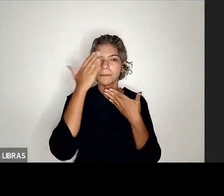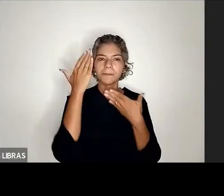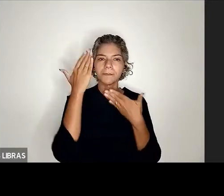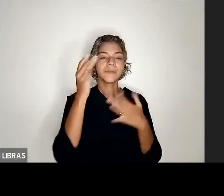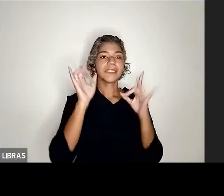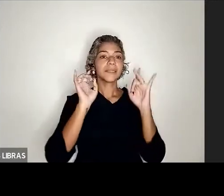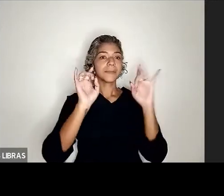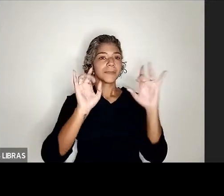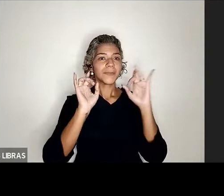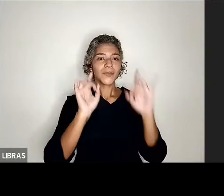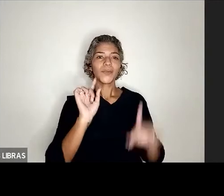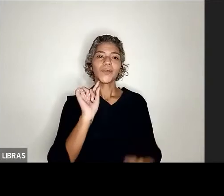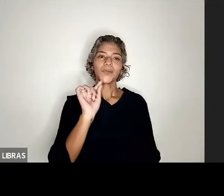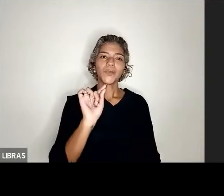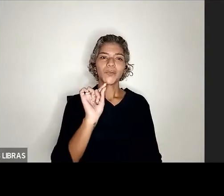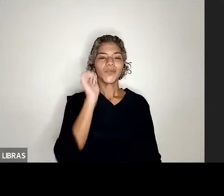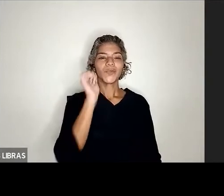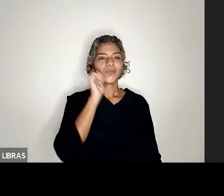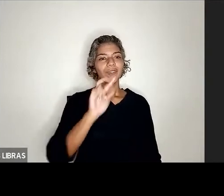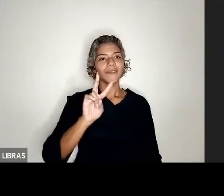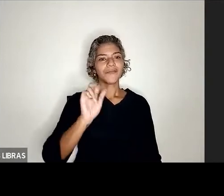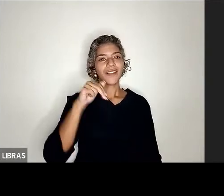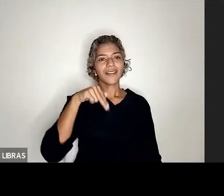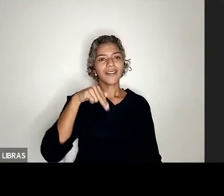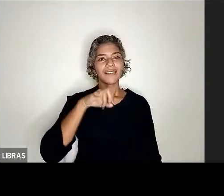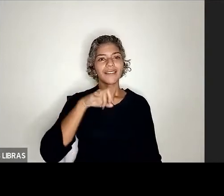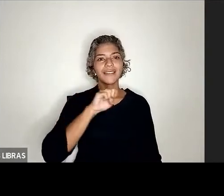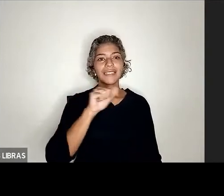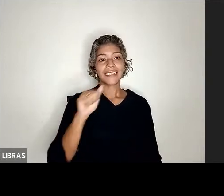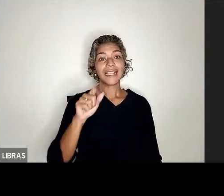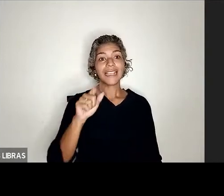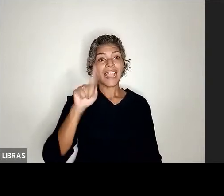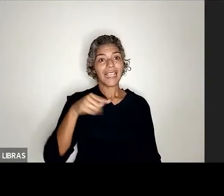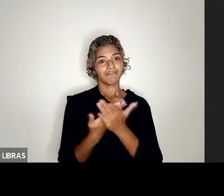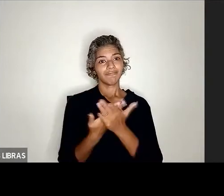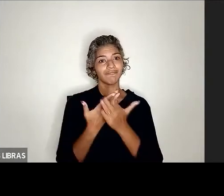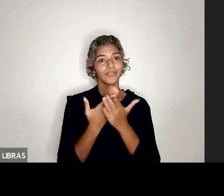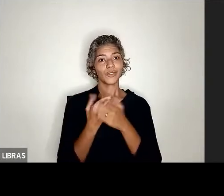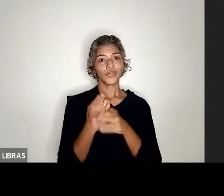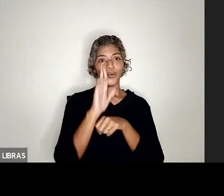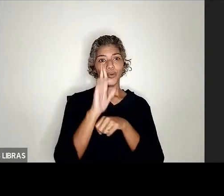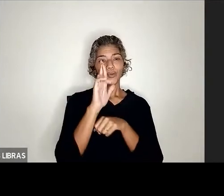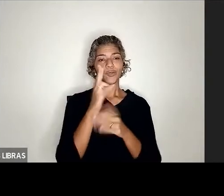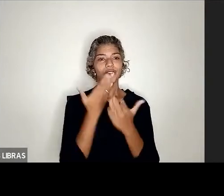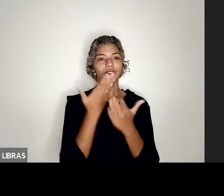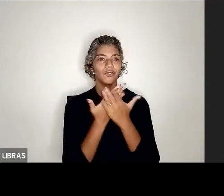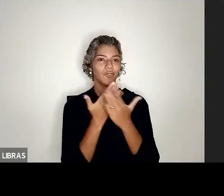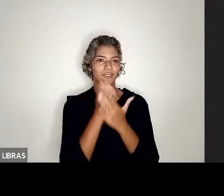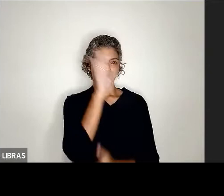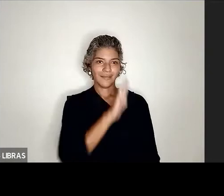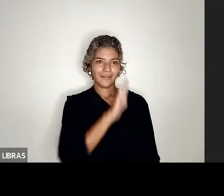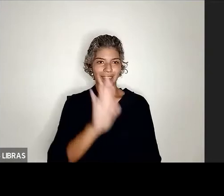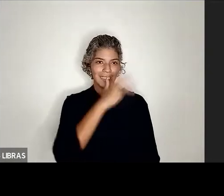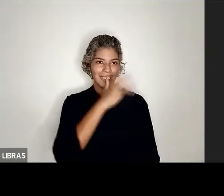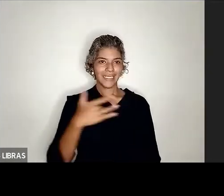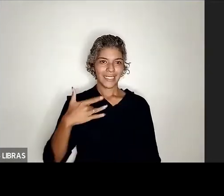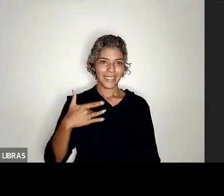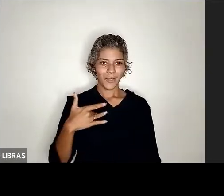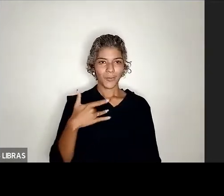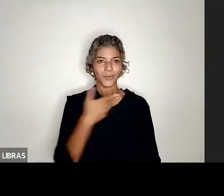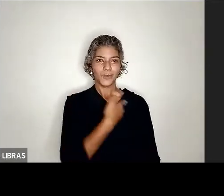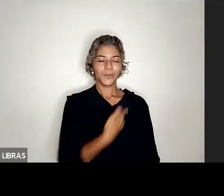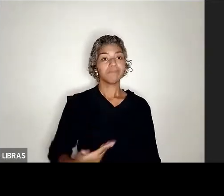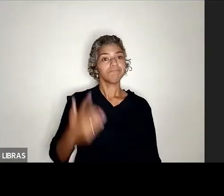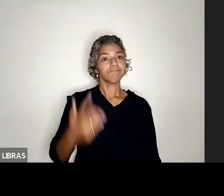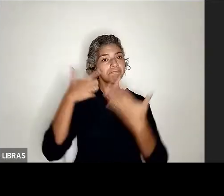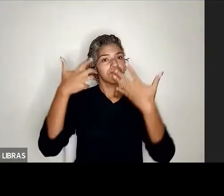especial à Vanessa Figueiredo, que é doutoranda, né, da Escola Nacional de Saúde Pública e aceitou o convite para